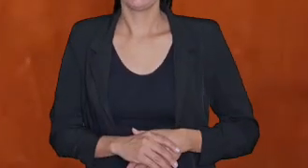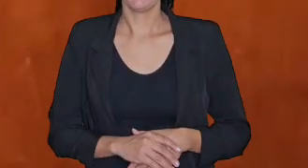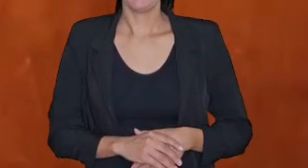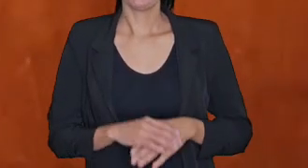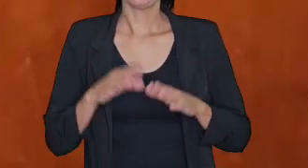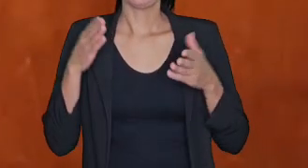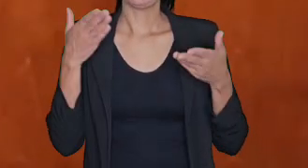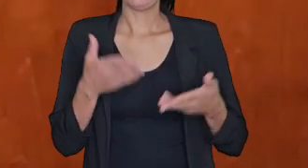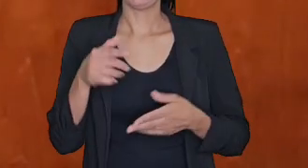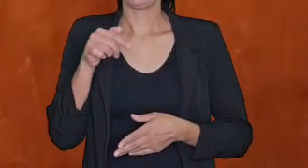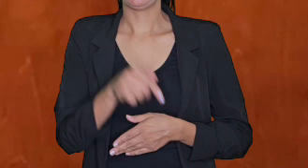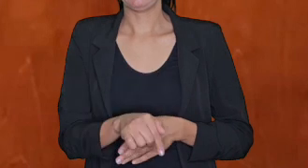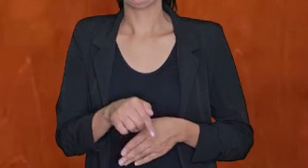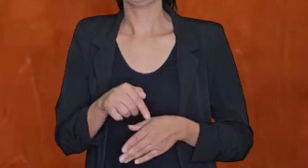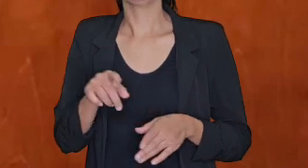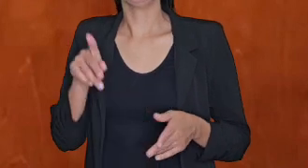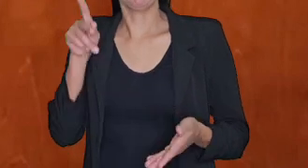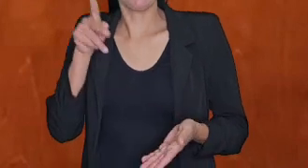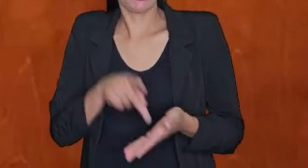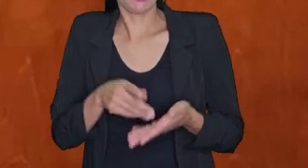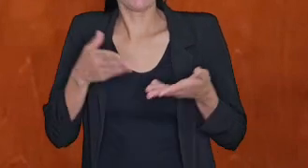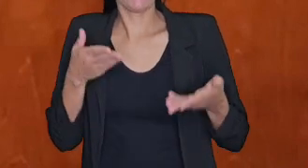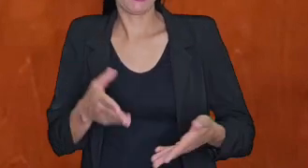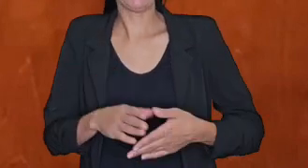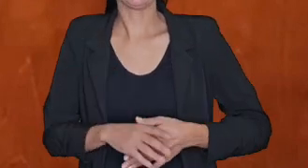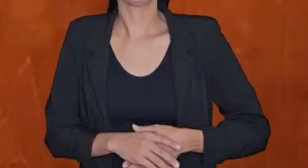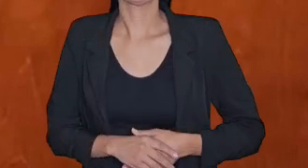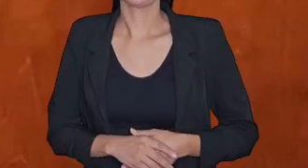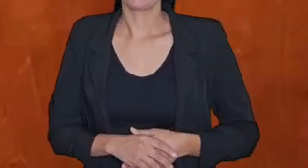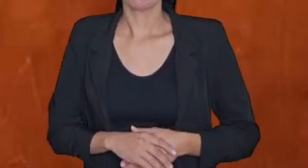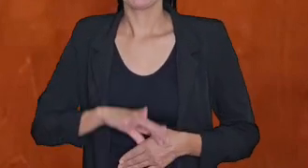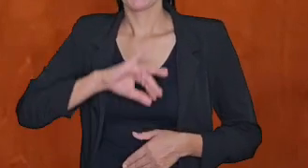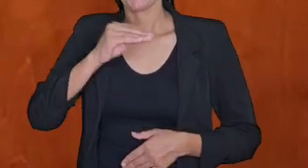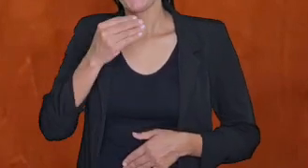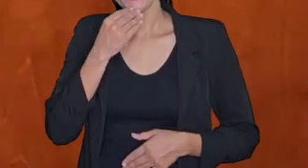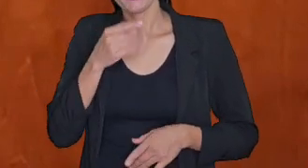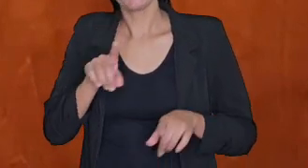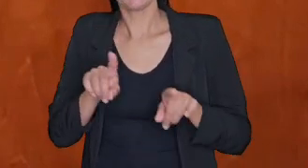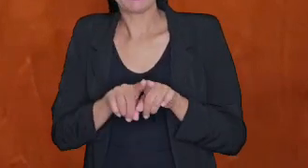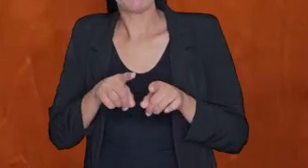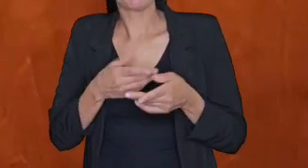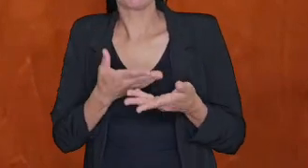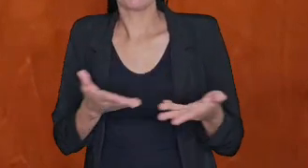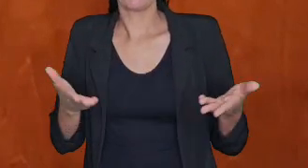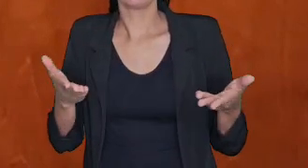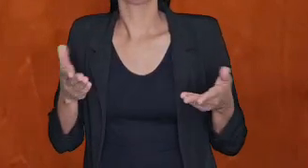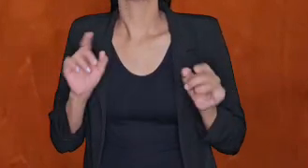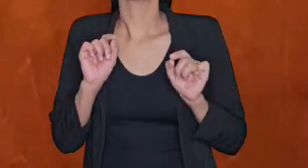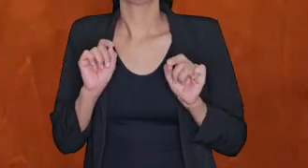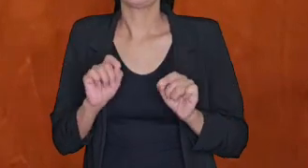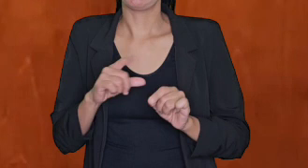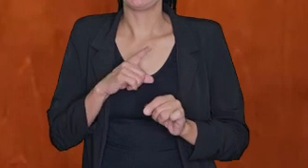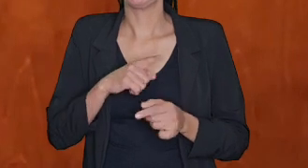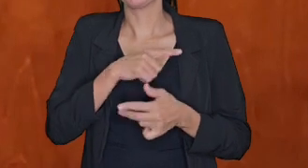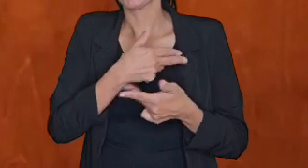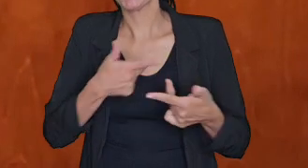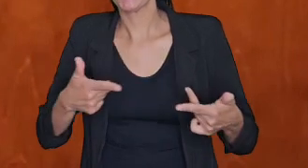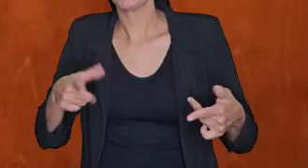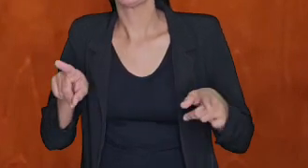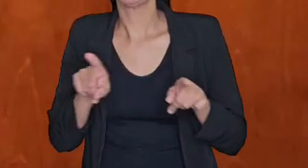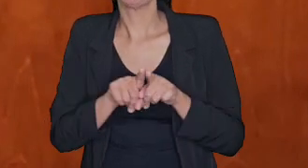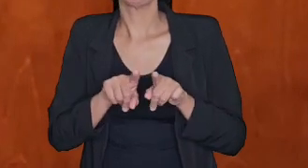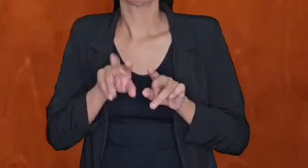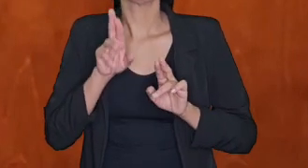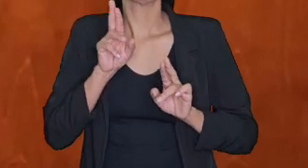meus cumprimentos, agradeço também que participaram ativamente, aproveitar a oportunidade também